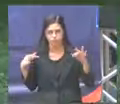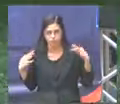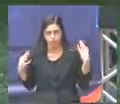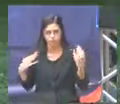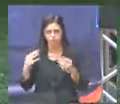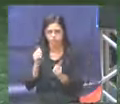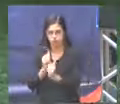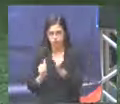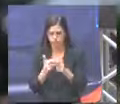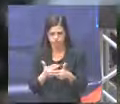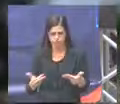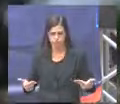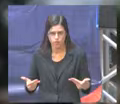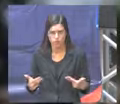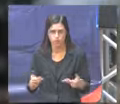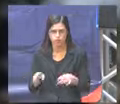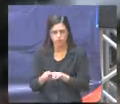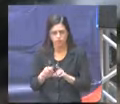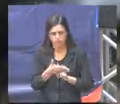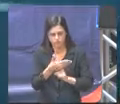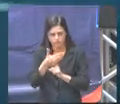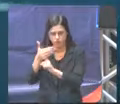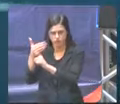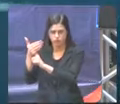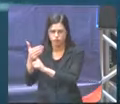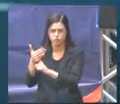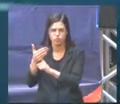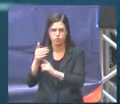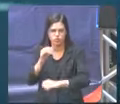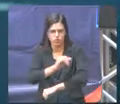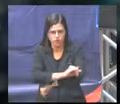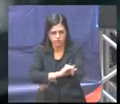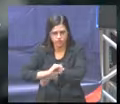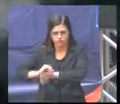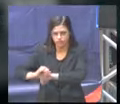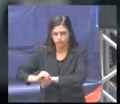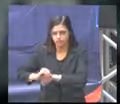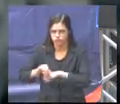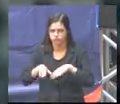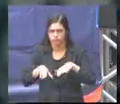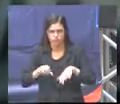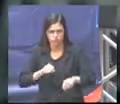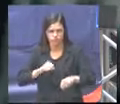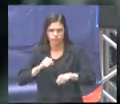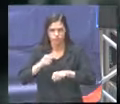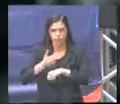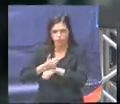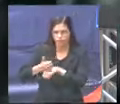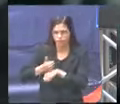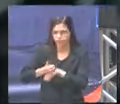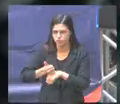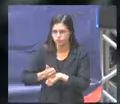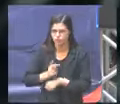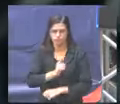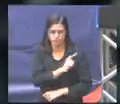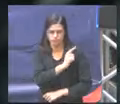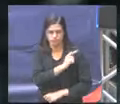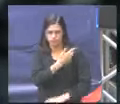o esporte, além de tecnologia, infraestrutura, formação profissional e gestão